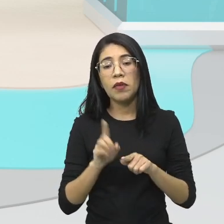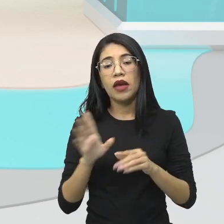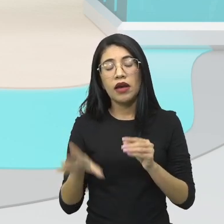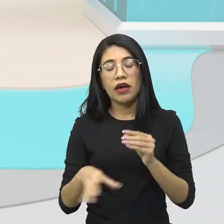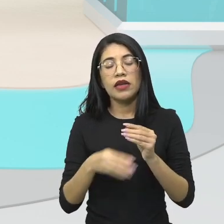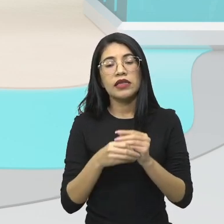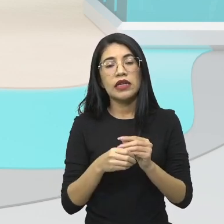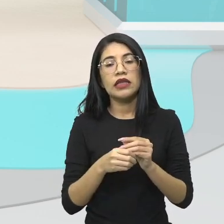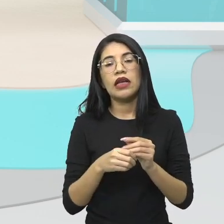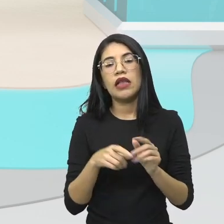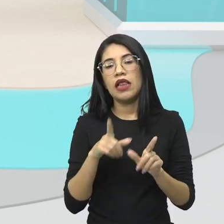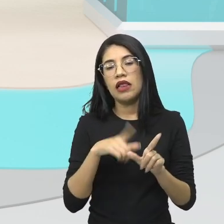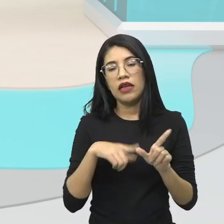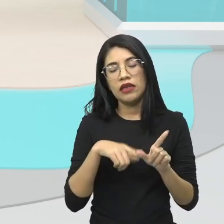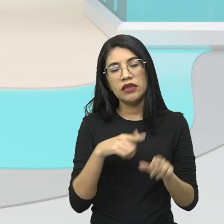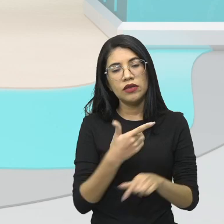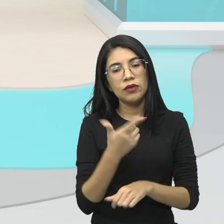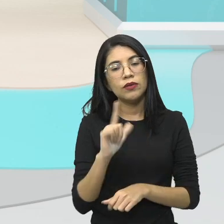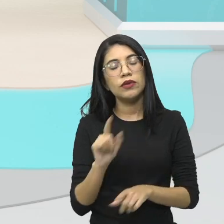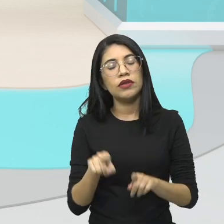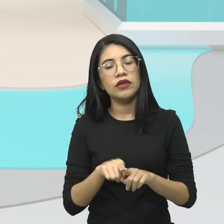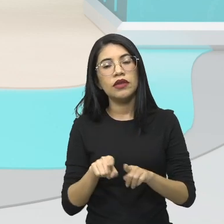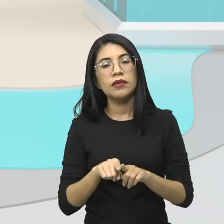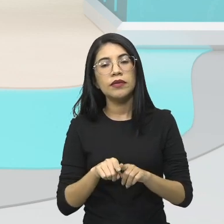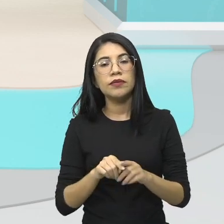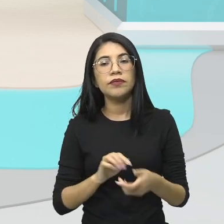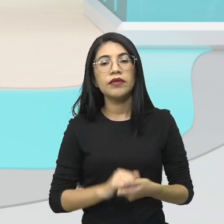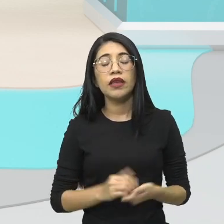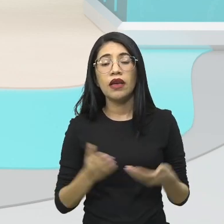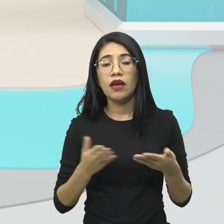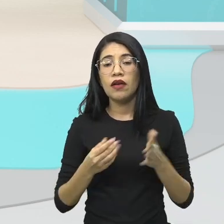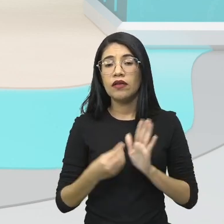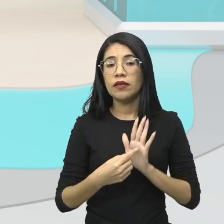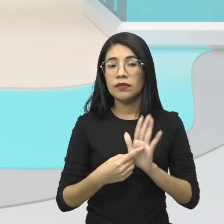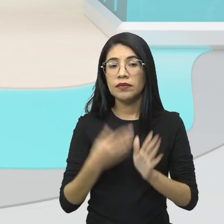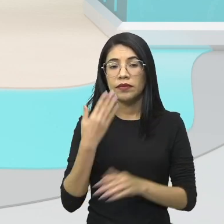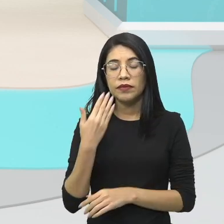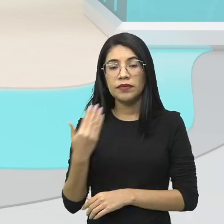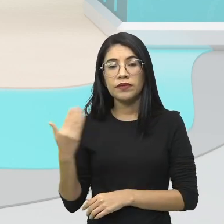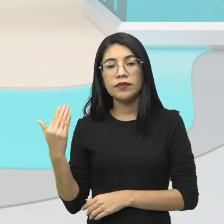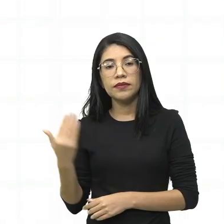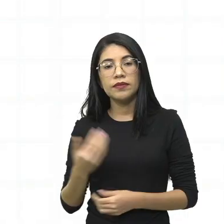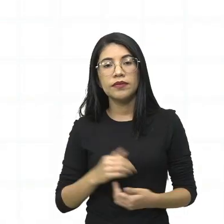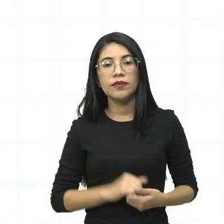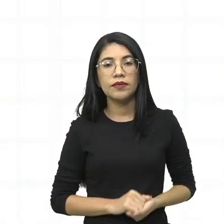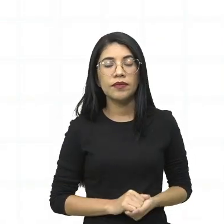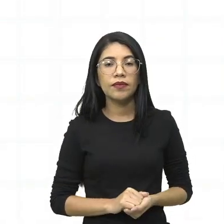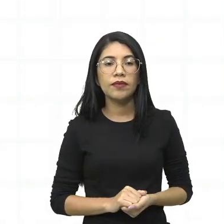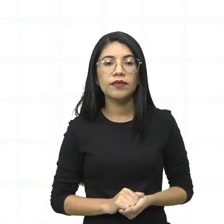mais algumas letras, tá bom? E nós vamos dar uma olhadinha agora. Vamos lá?